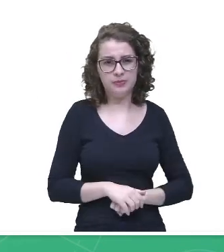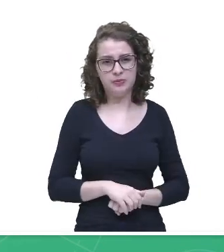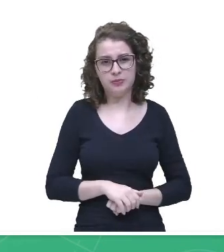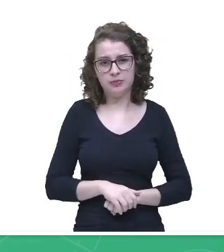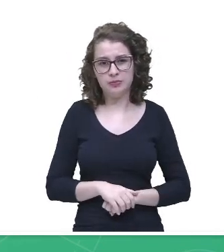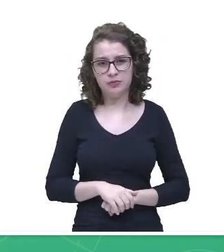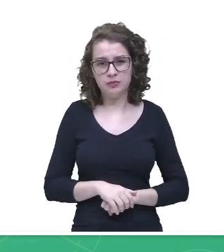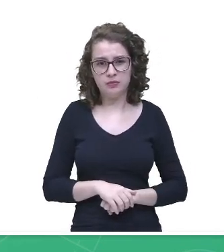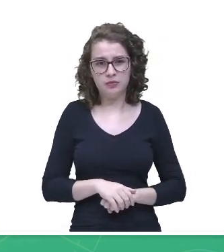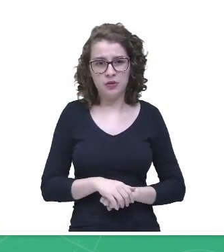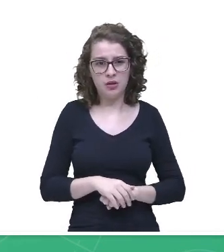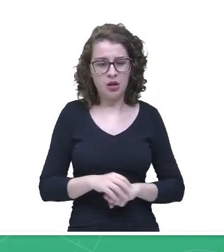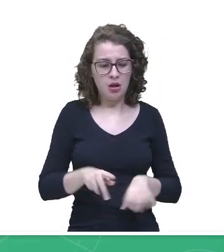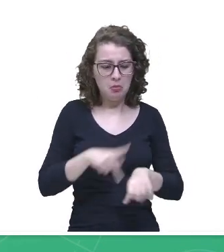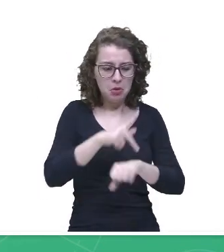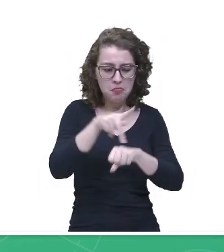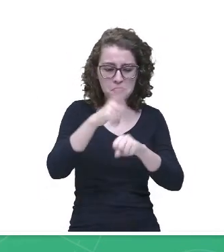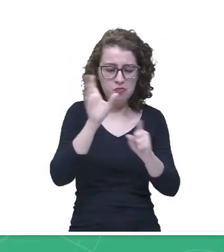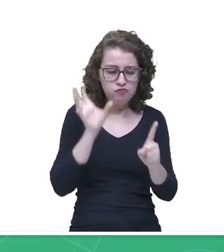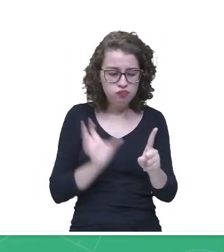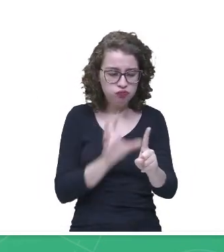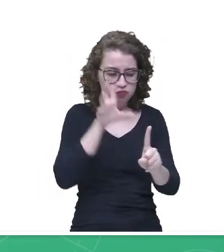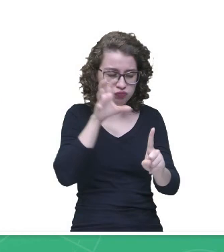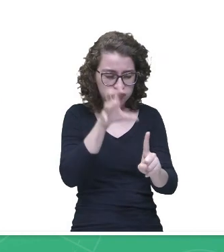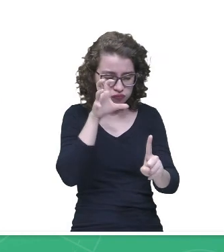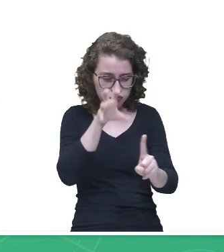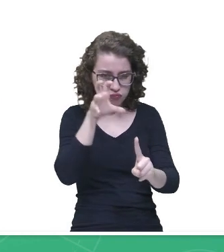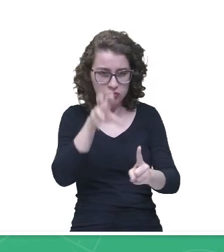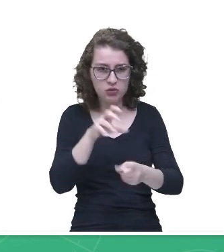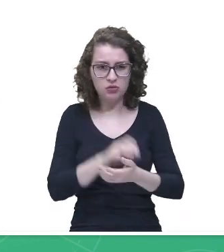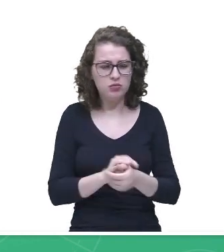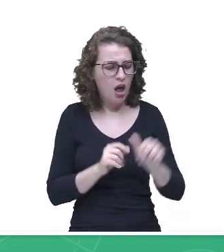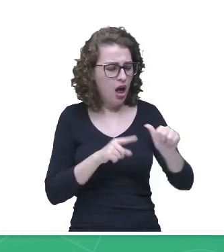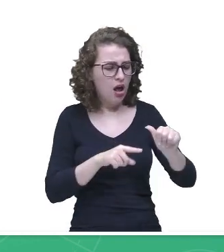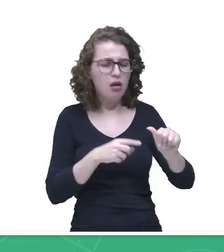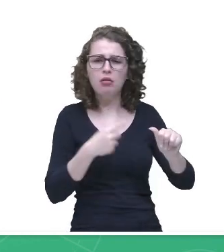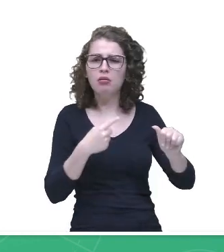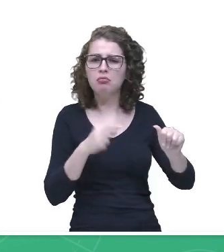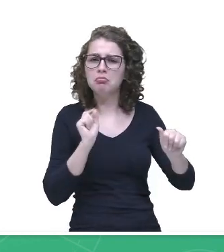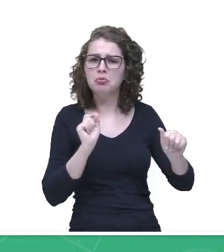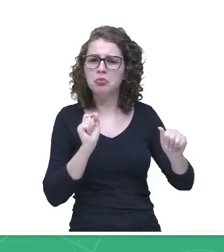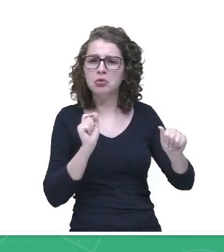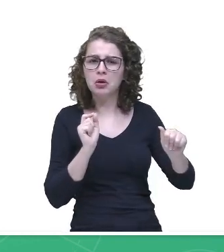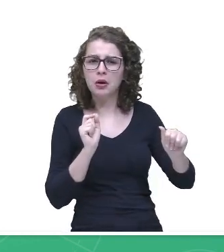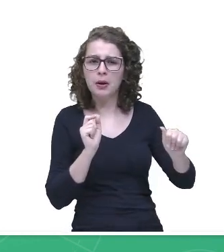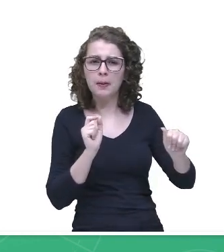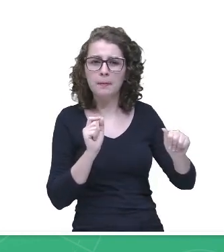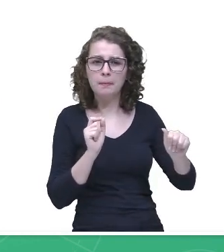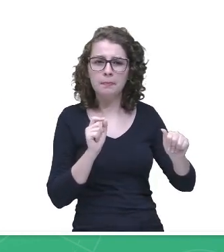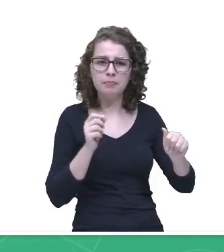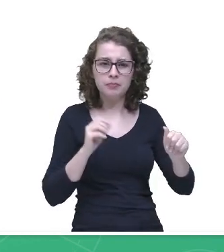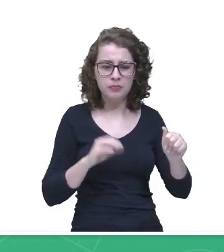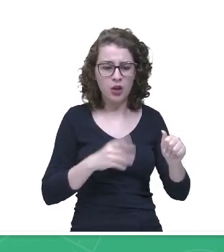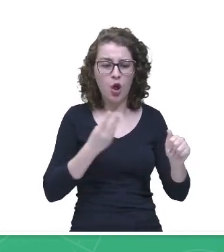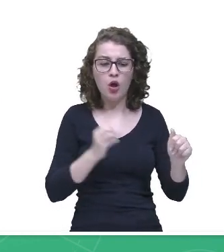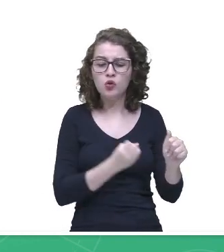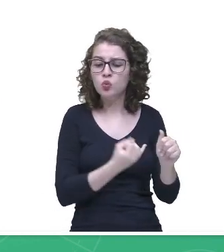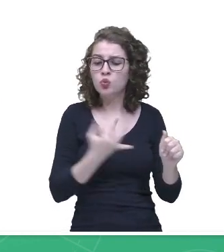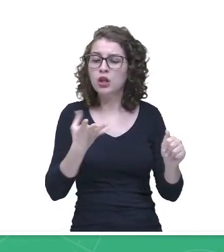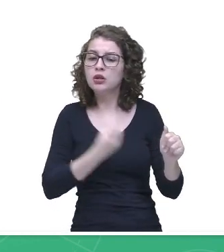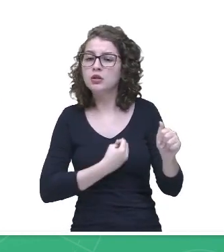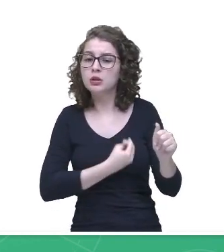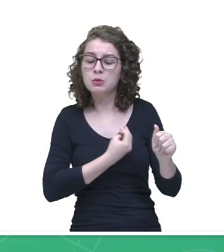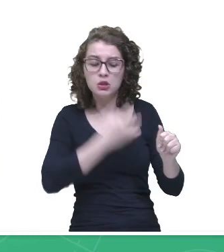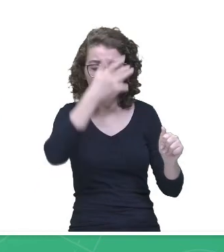influência supranacional. Por que que não pode ser a letra A? Porque ele está falando de número de habitantes, tá?